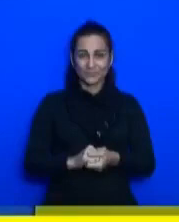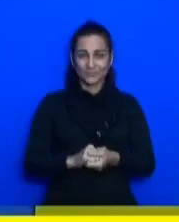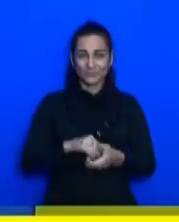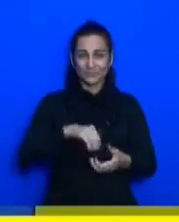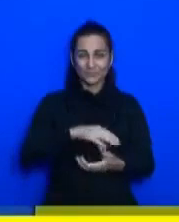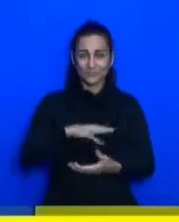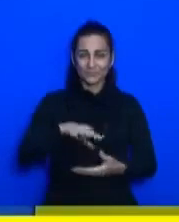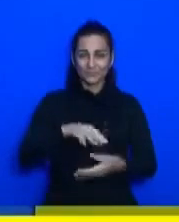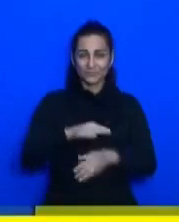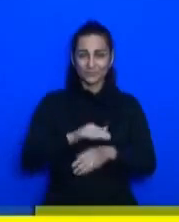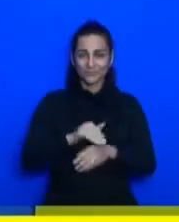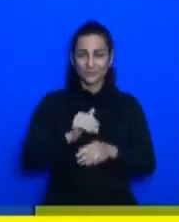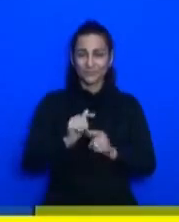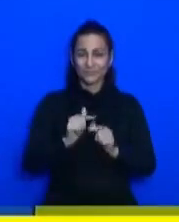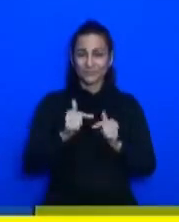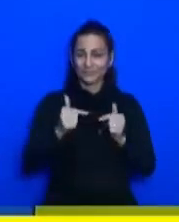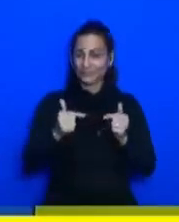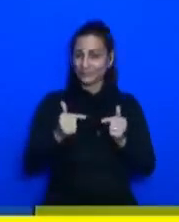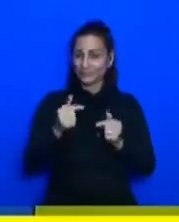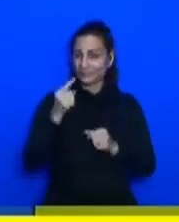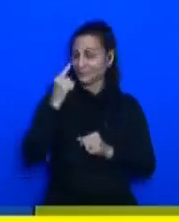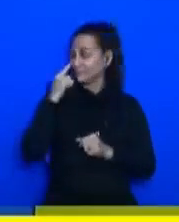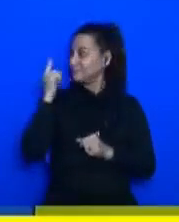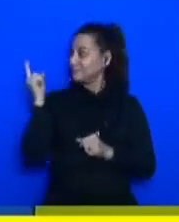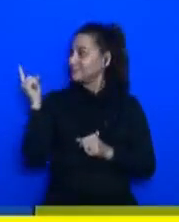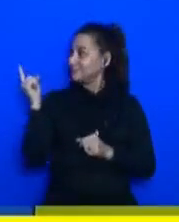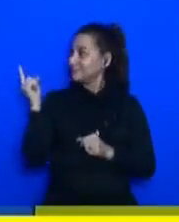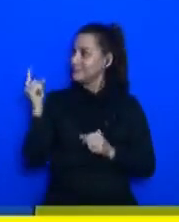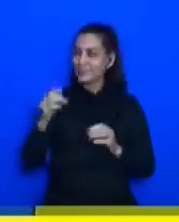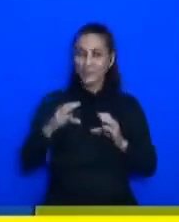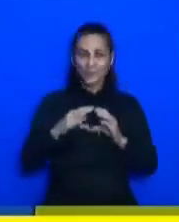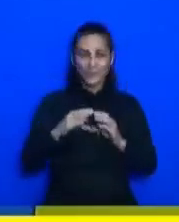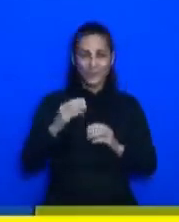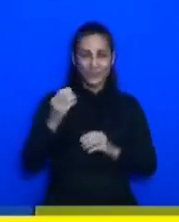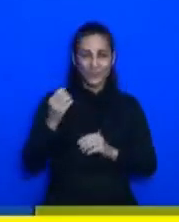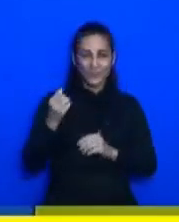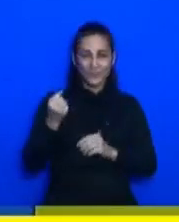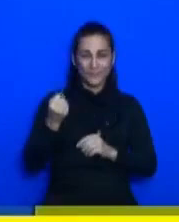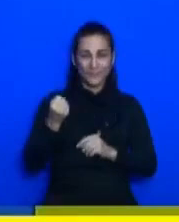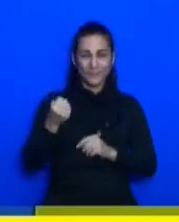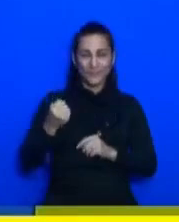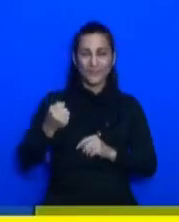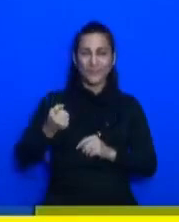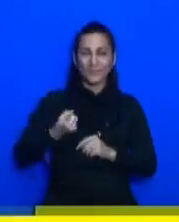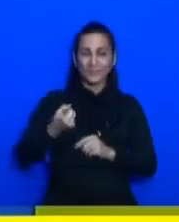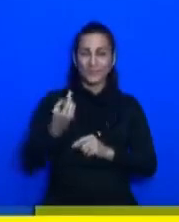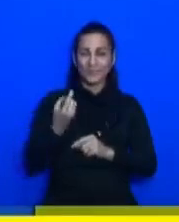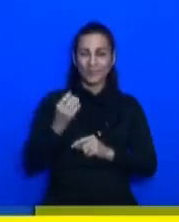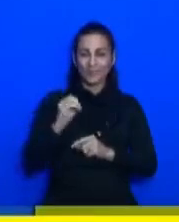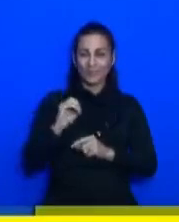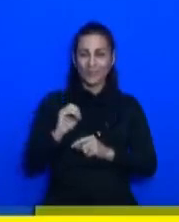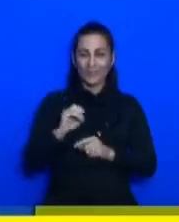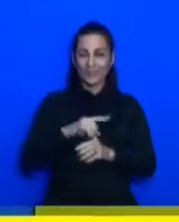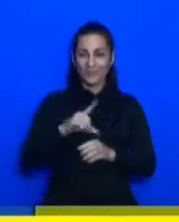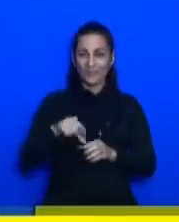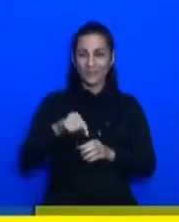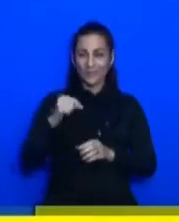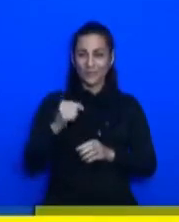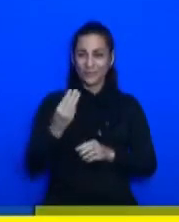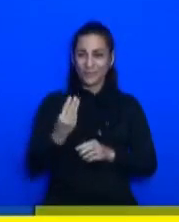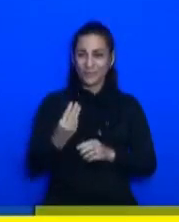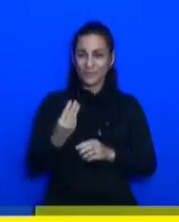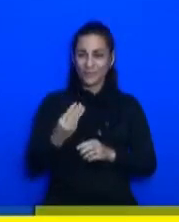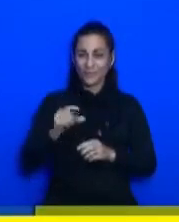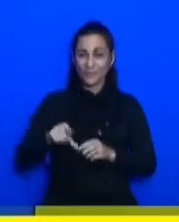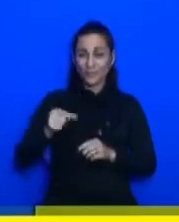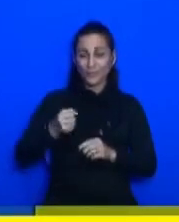O globo girando, você chamando, a sorte chegando. Bola branca, número 10. Branca 10. Foram sorteados 3